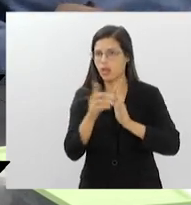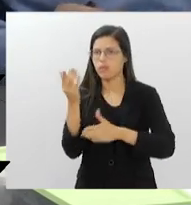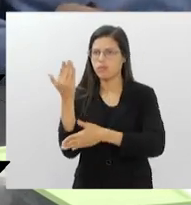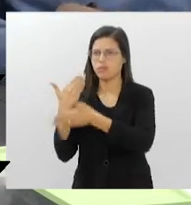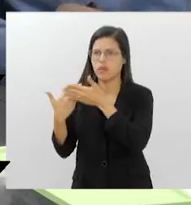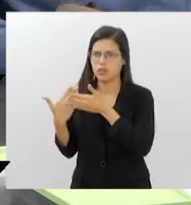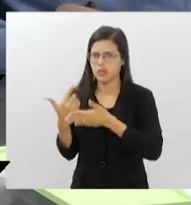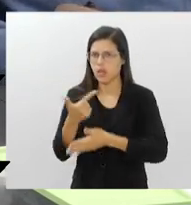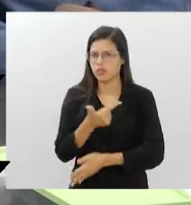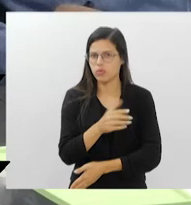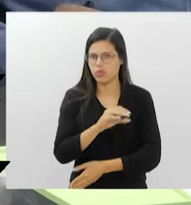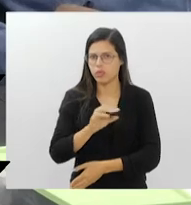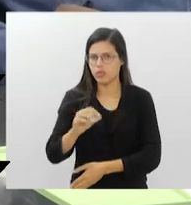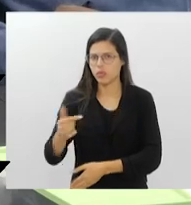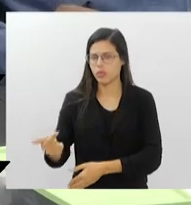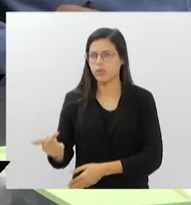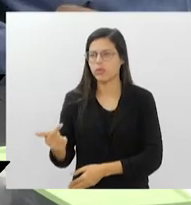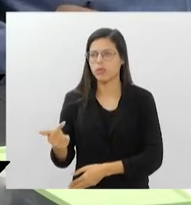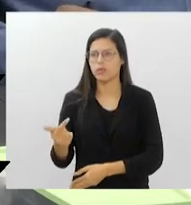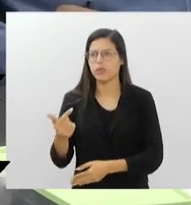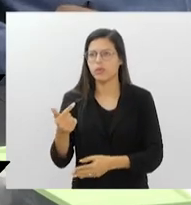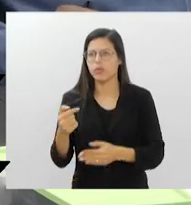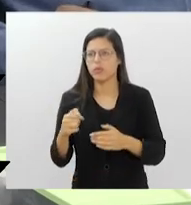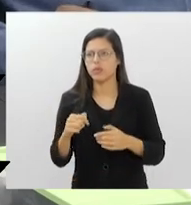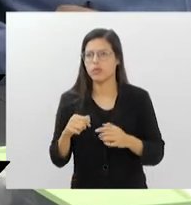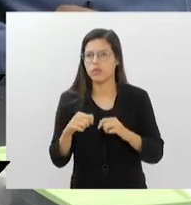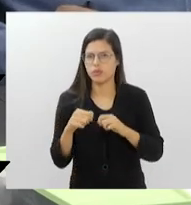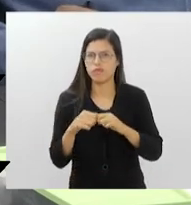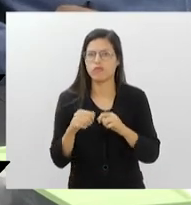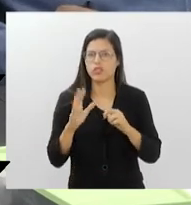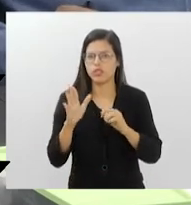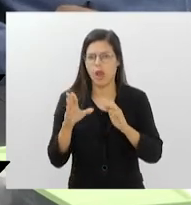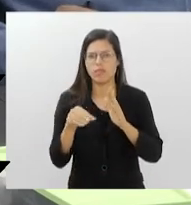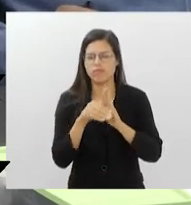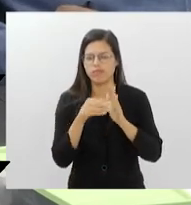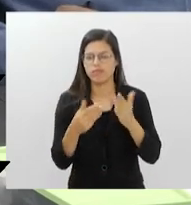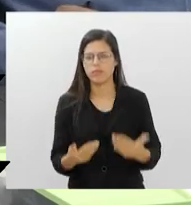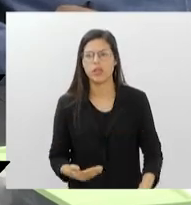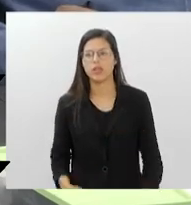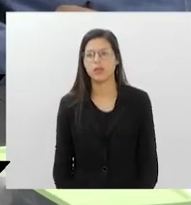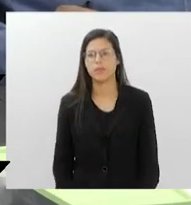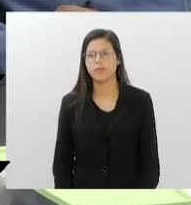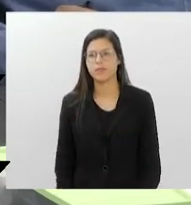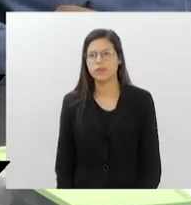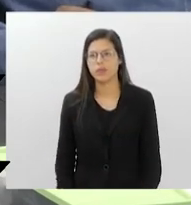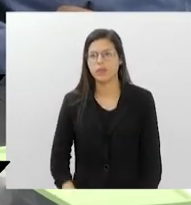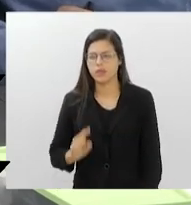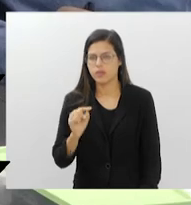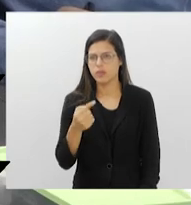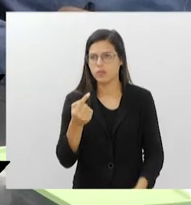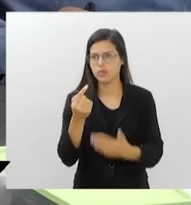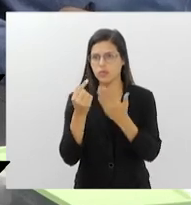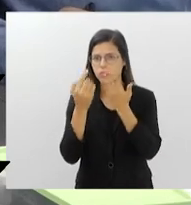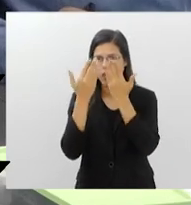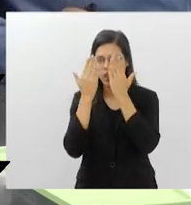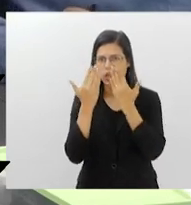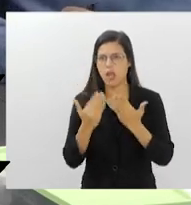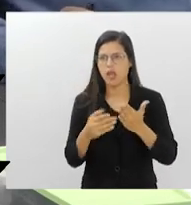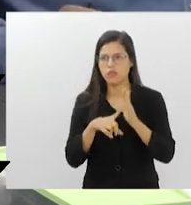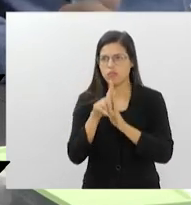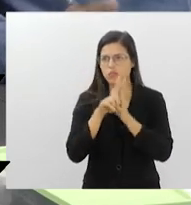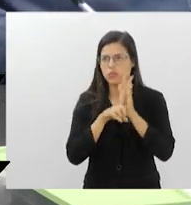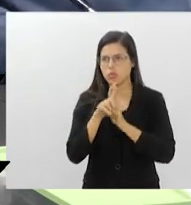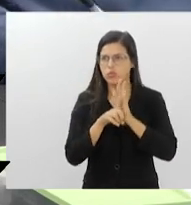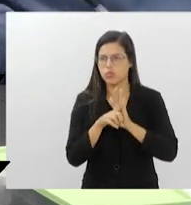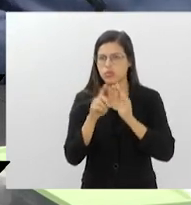quei a gente tinha feito queou vez incompleto e ultrapassado mas depois vendo o estudo Inicial que a assessoria do deputado